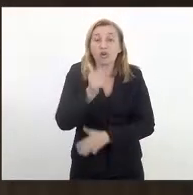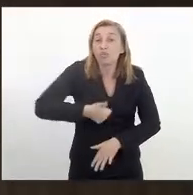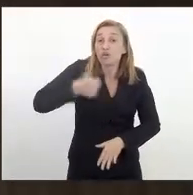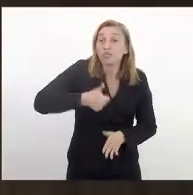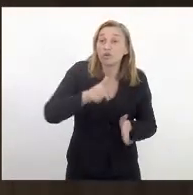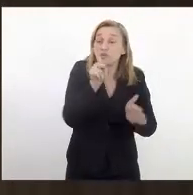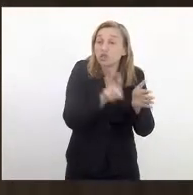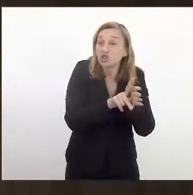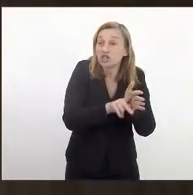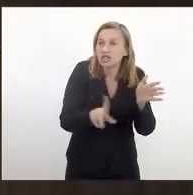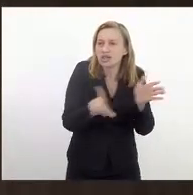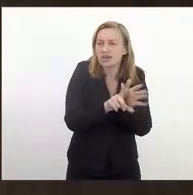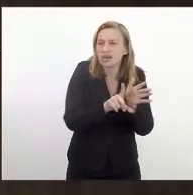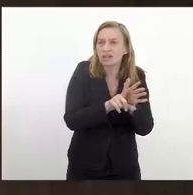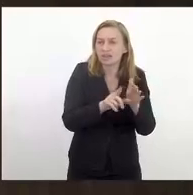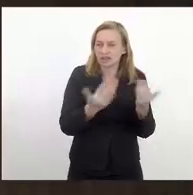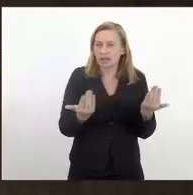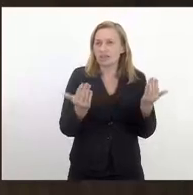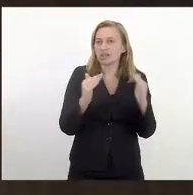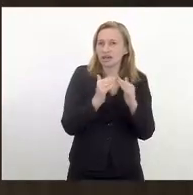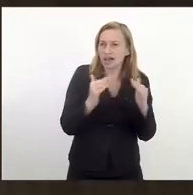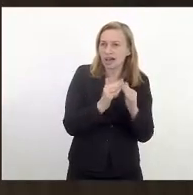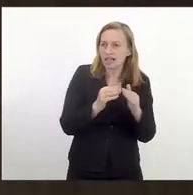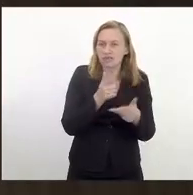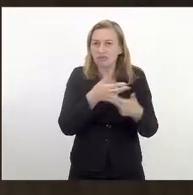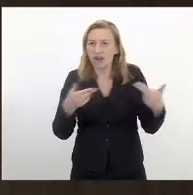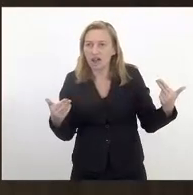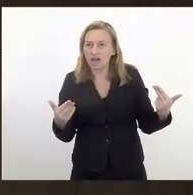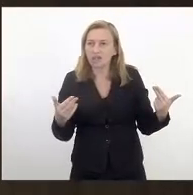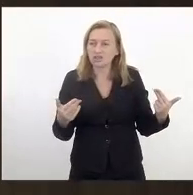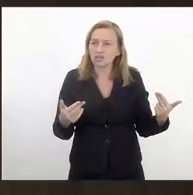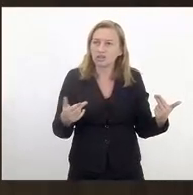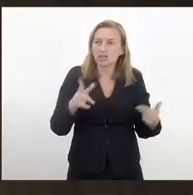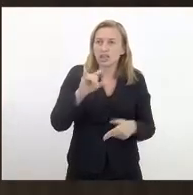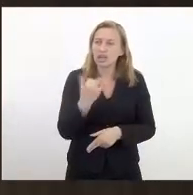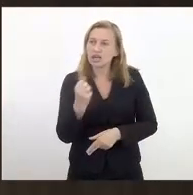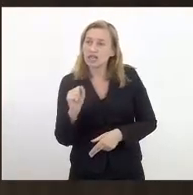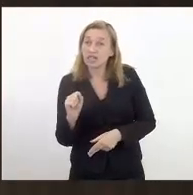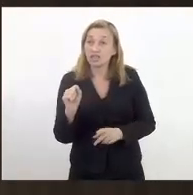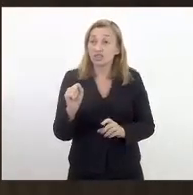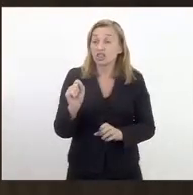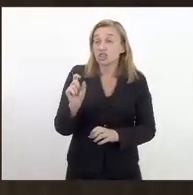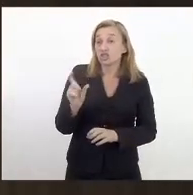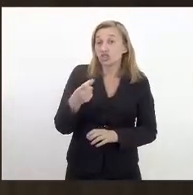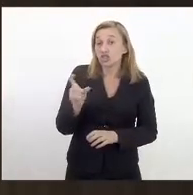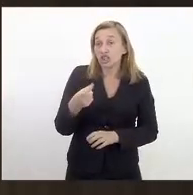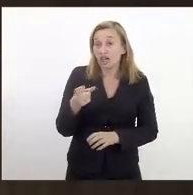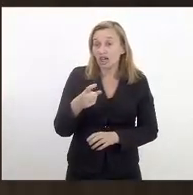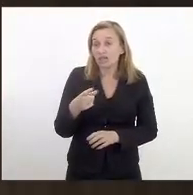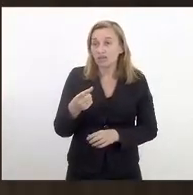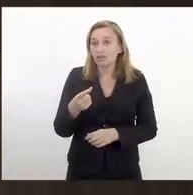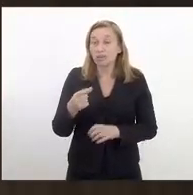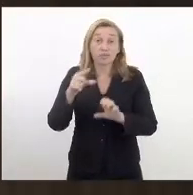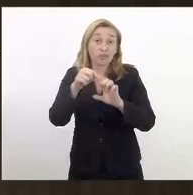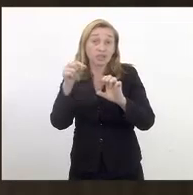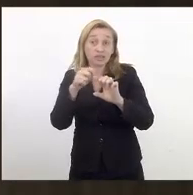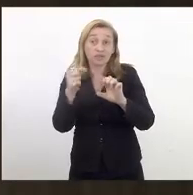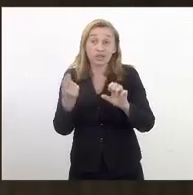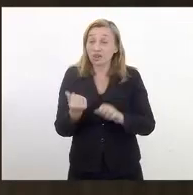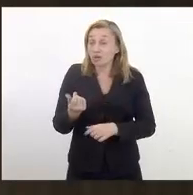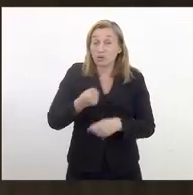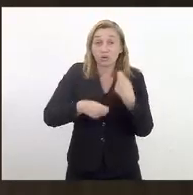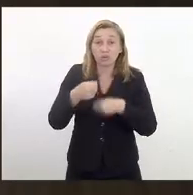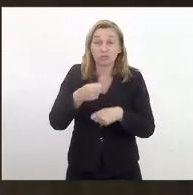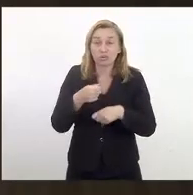projeto atacado vários com autores e co-autores que vão linha de crédito específica para Empreendimentos econômico nos